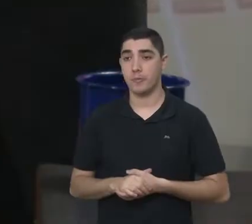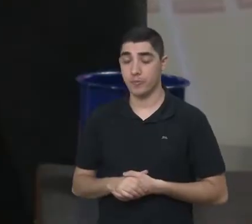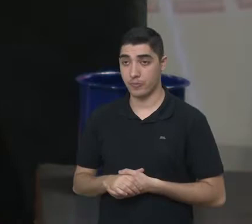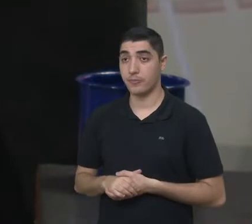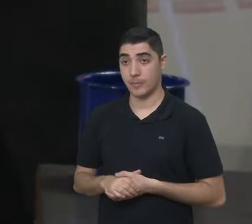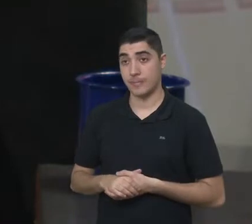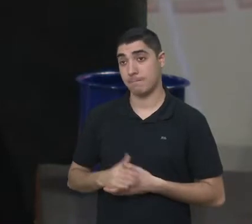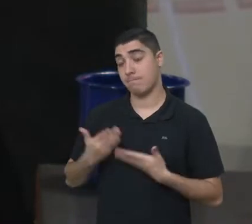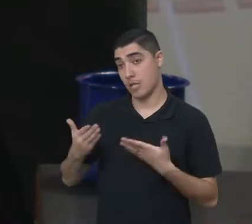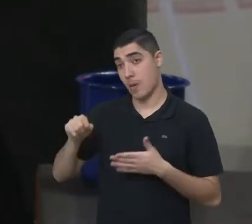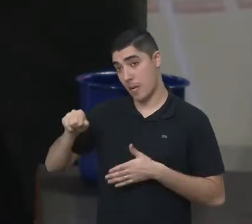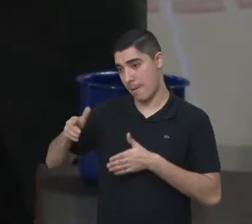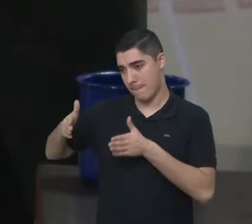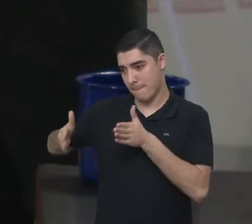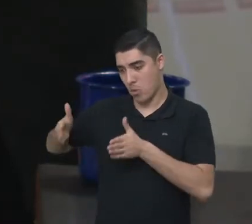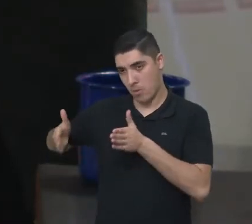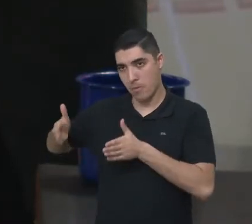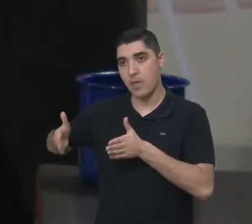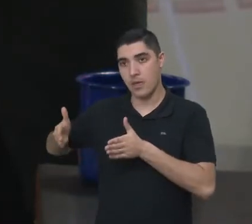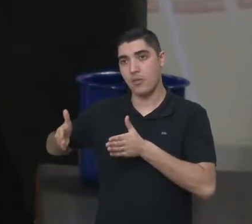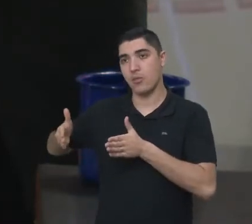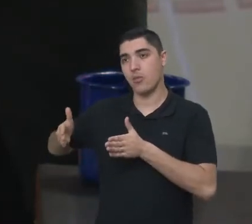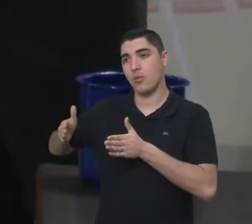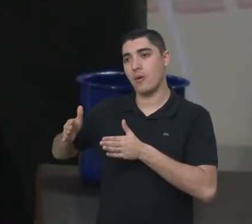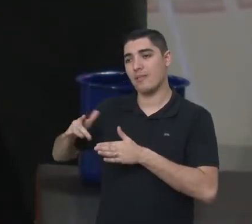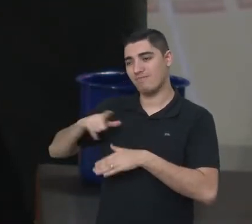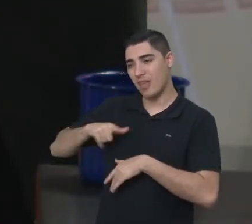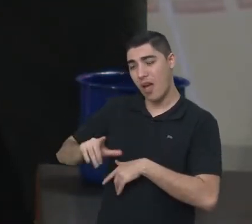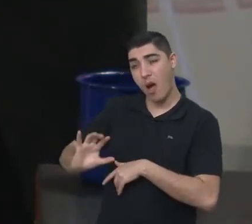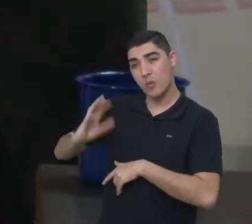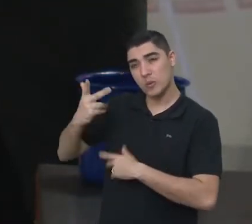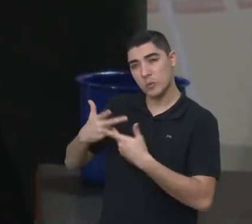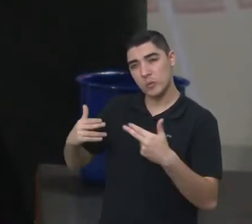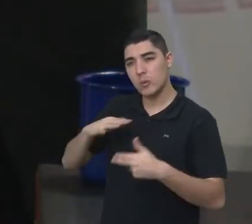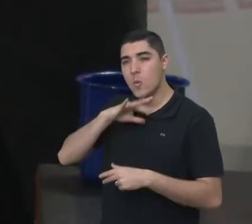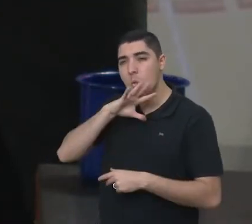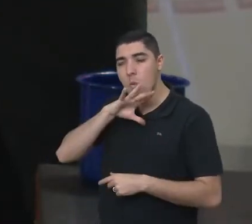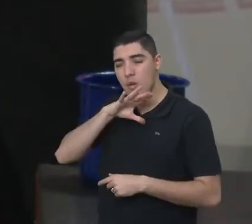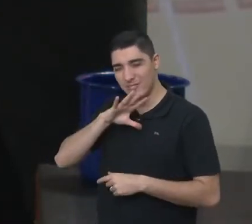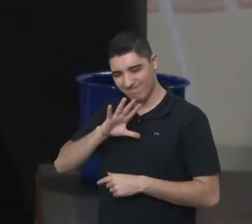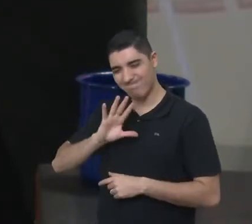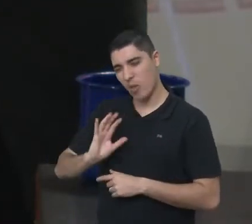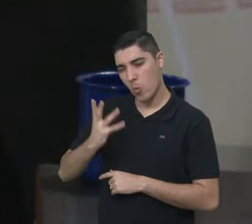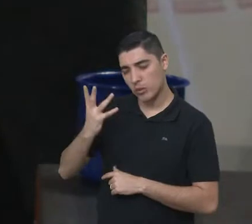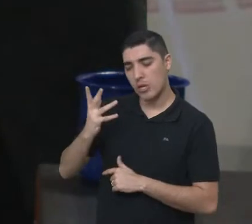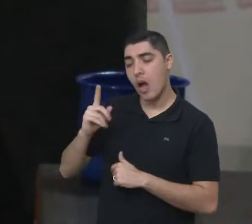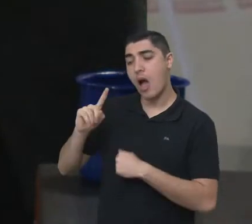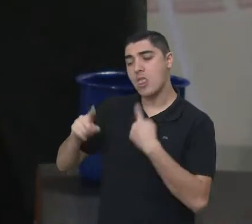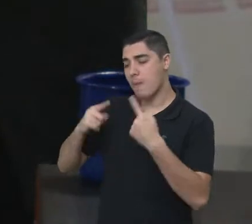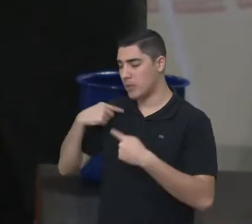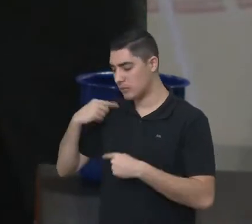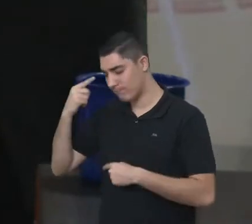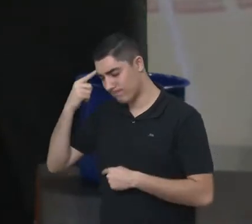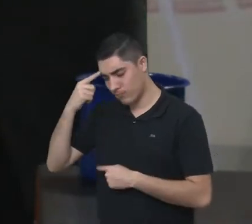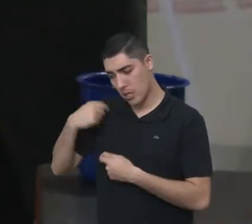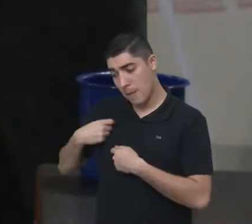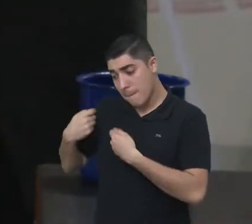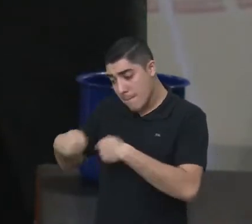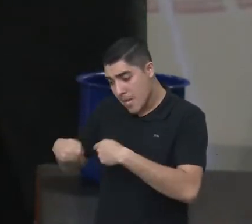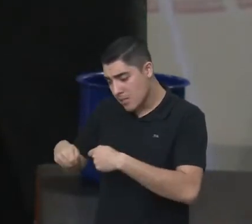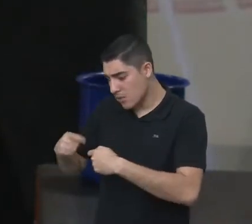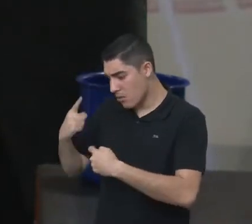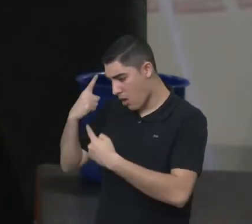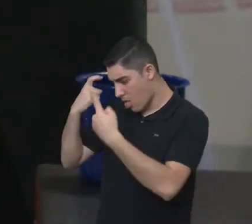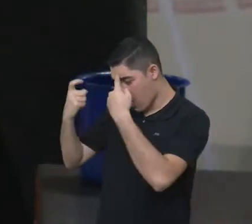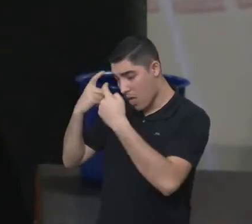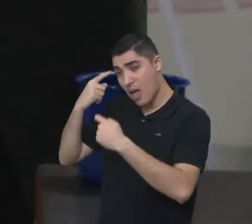Meu, uma coisa ruim nasceu uma coisa boa. Então, mas sim, foi por pura necessidade de estar